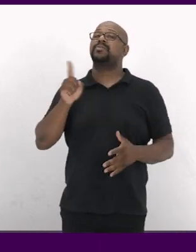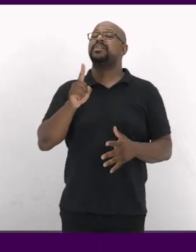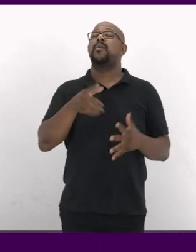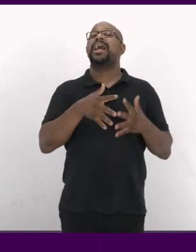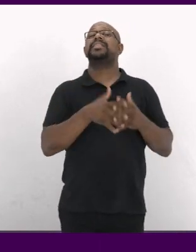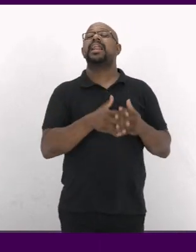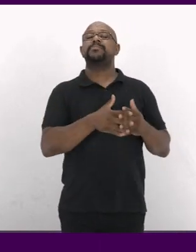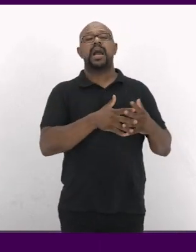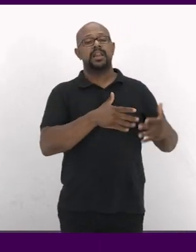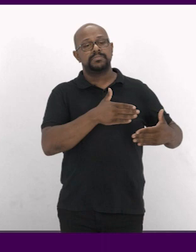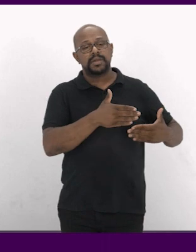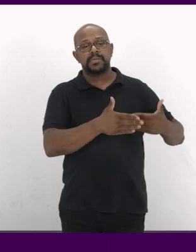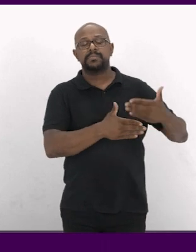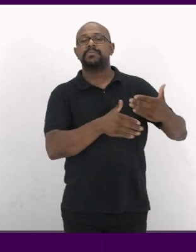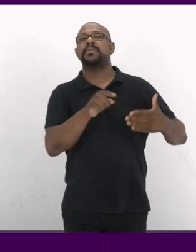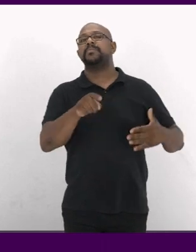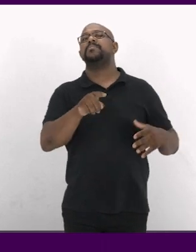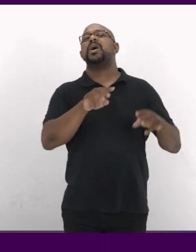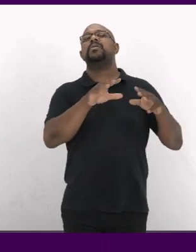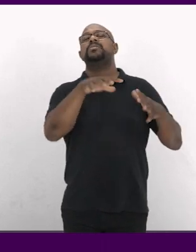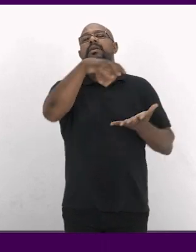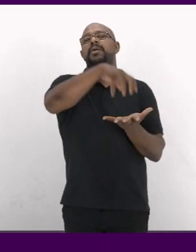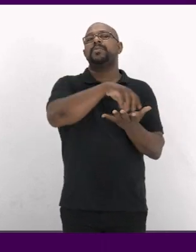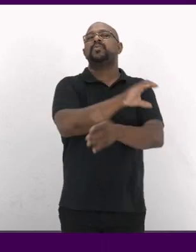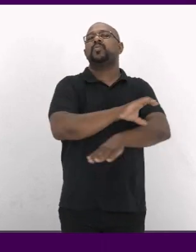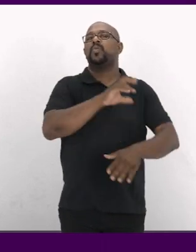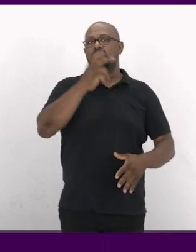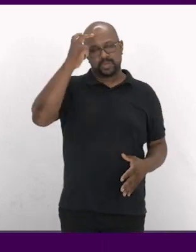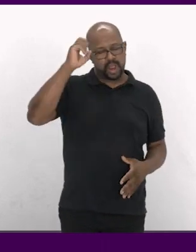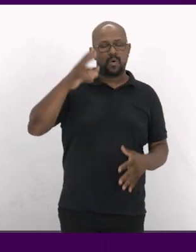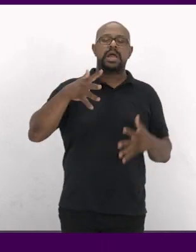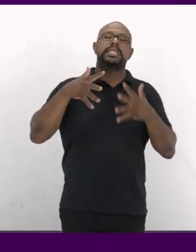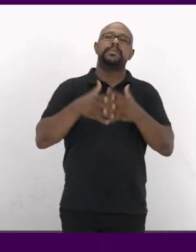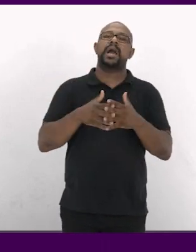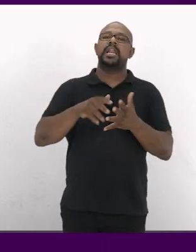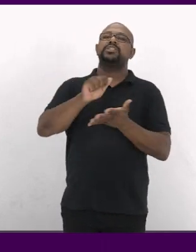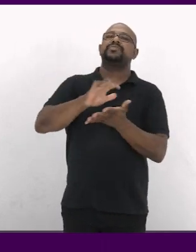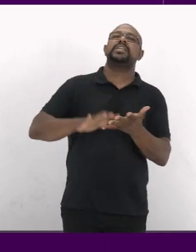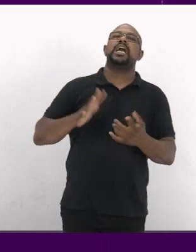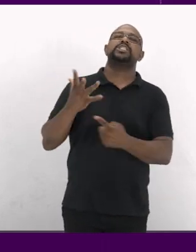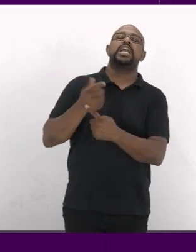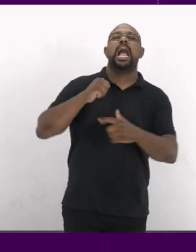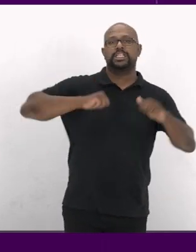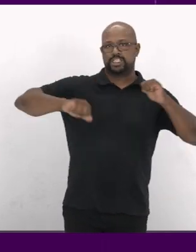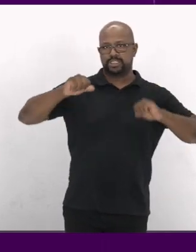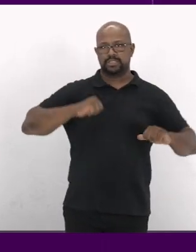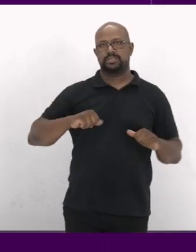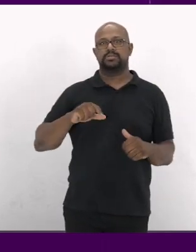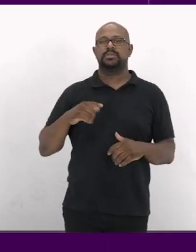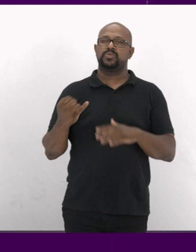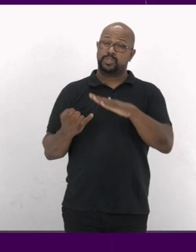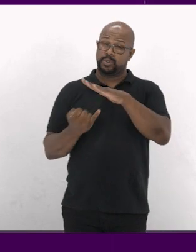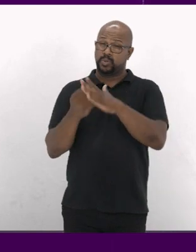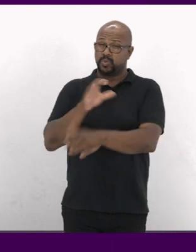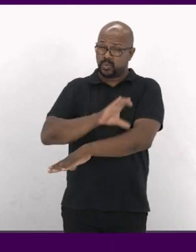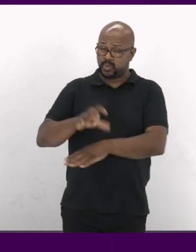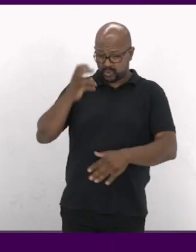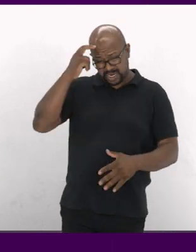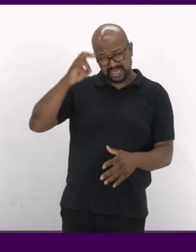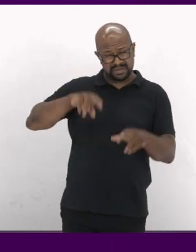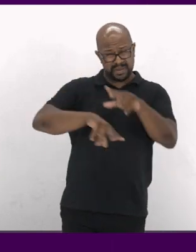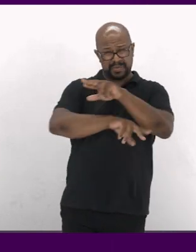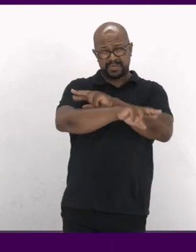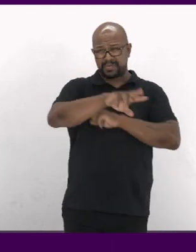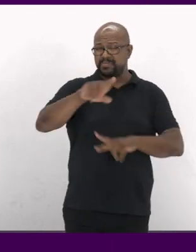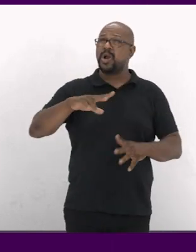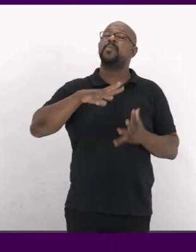não atrapalhe o funcionamento do equipamento cultural ou interfira em suas atividades artísticas. Instituições culturais de